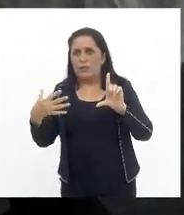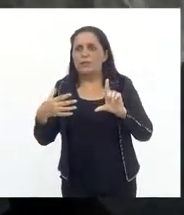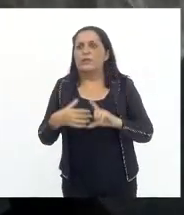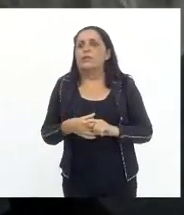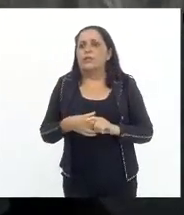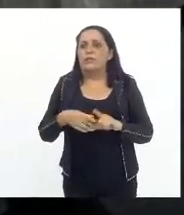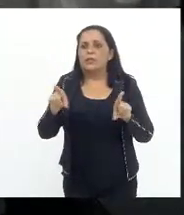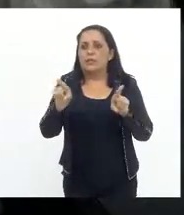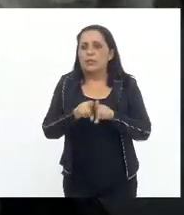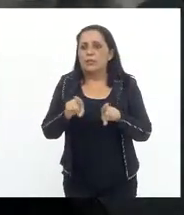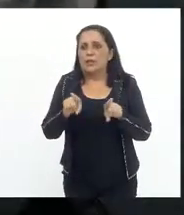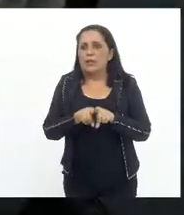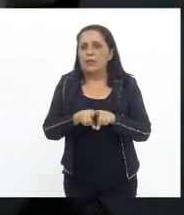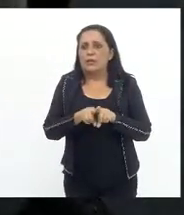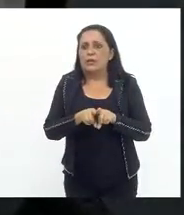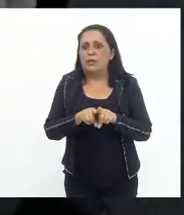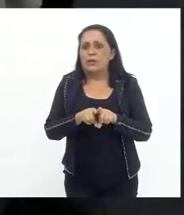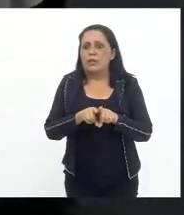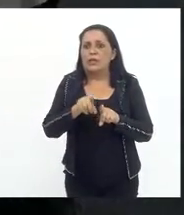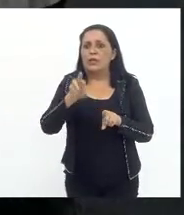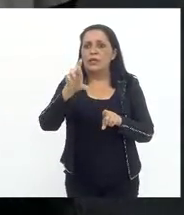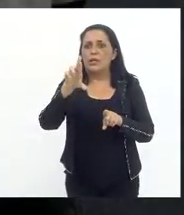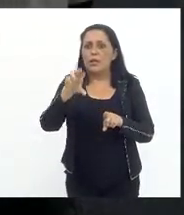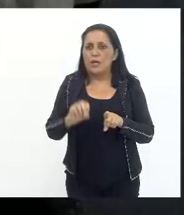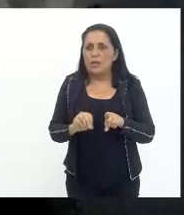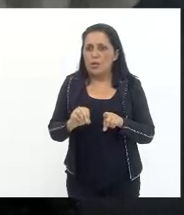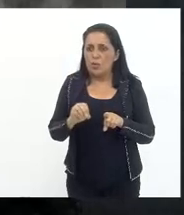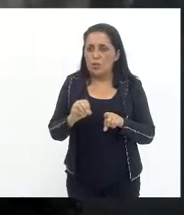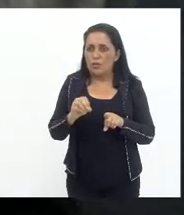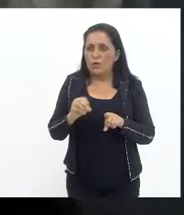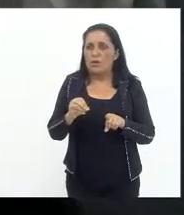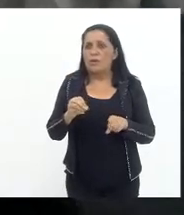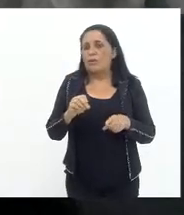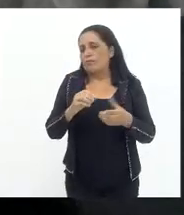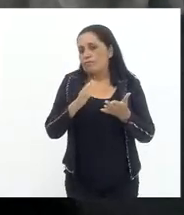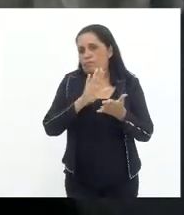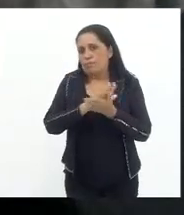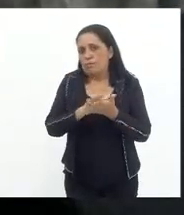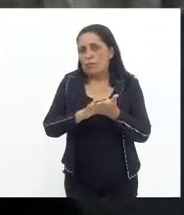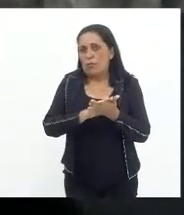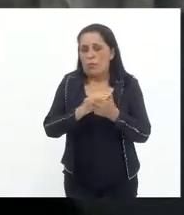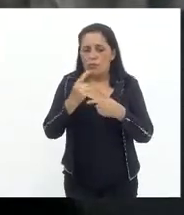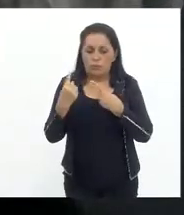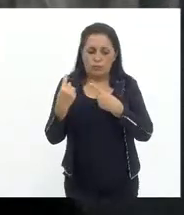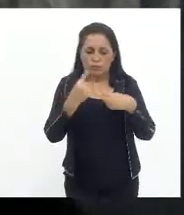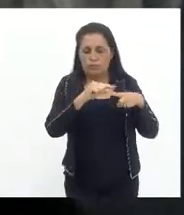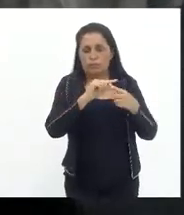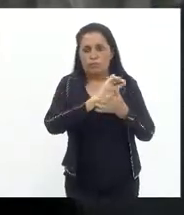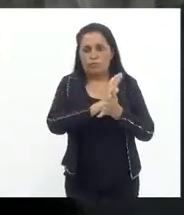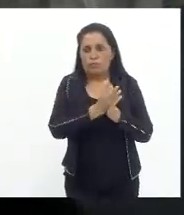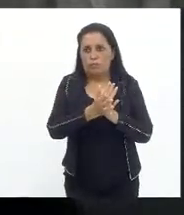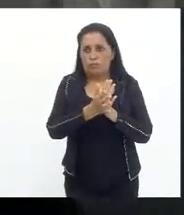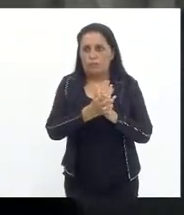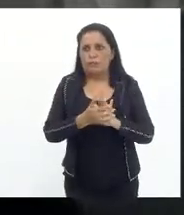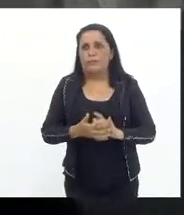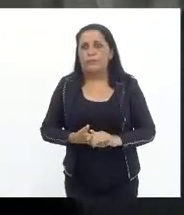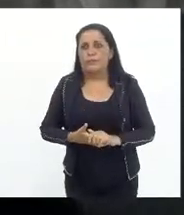LGBTs, Rio Sem Homofobia. Projeto de lei, senhor presidente, recebeu à